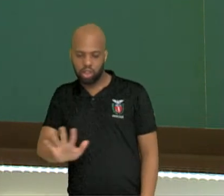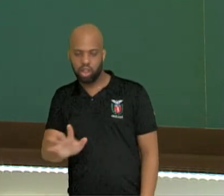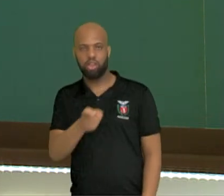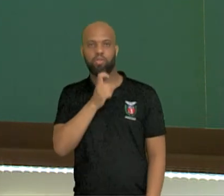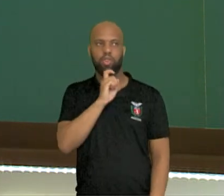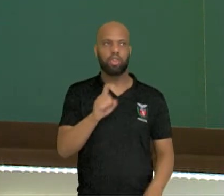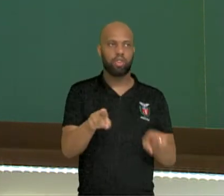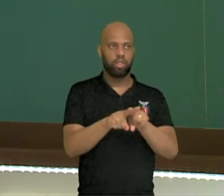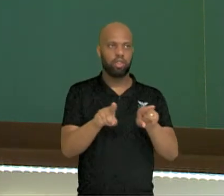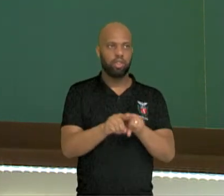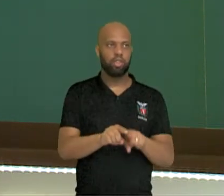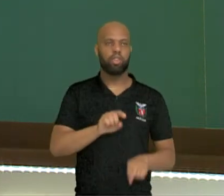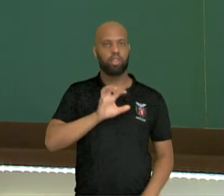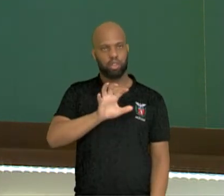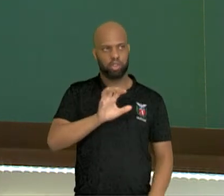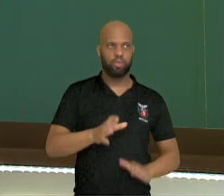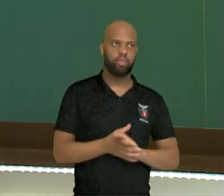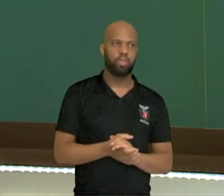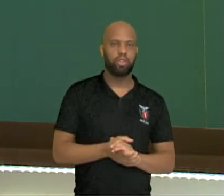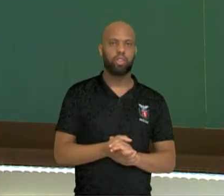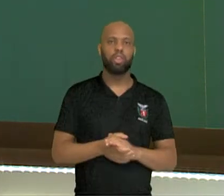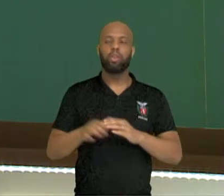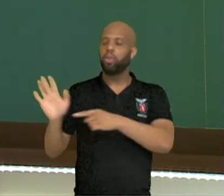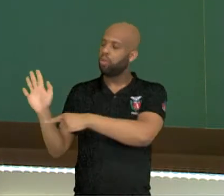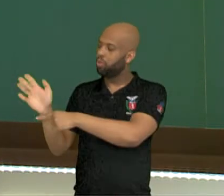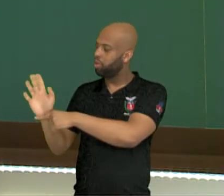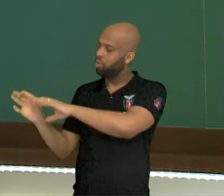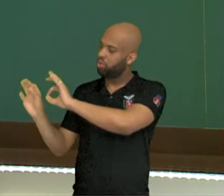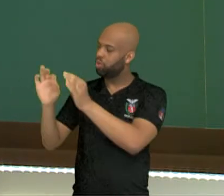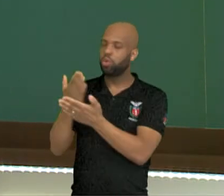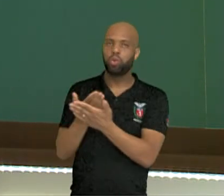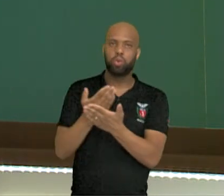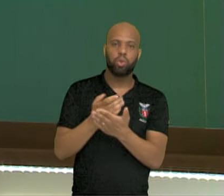ali nessa composição. Nesse vídeo falamos